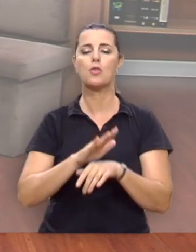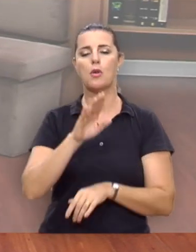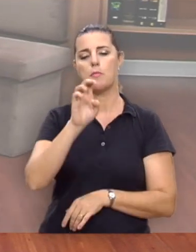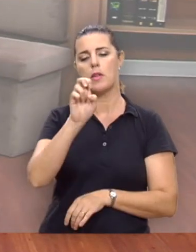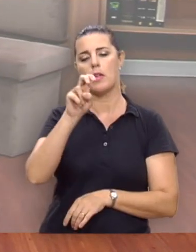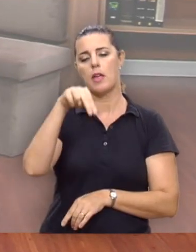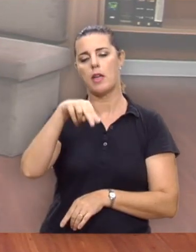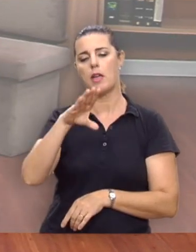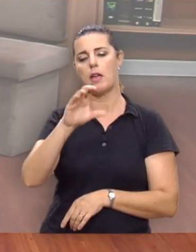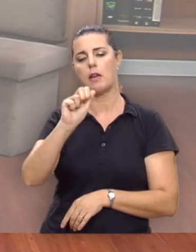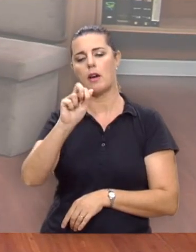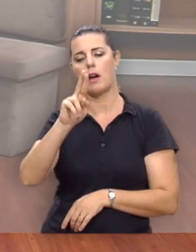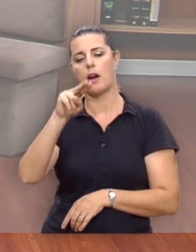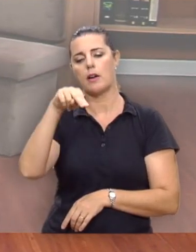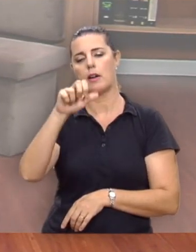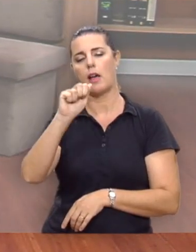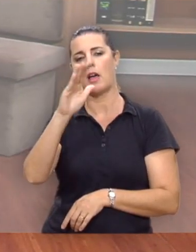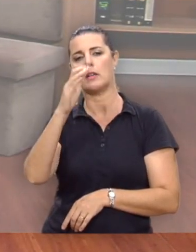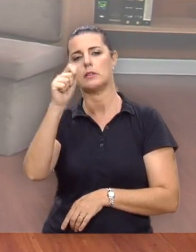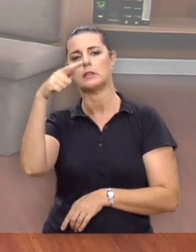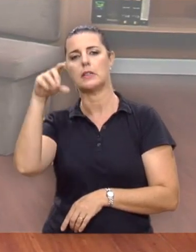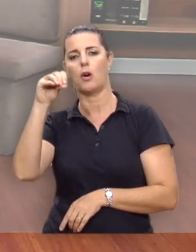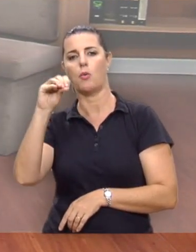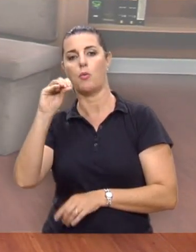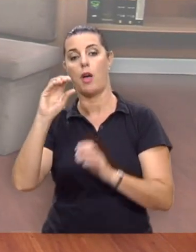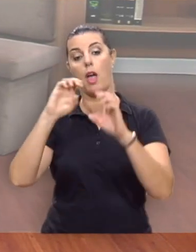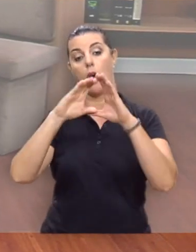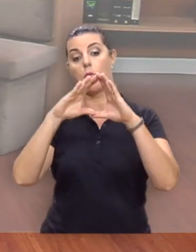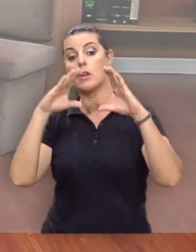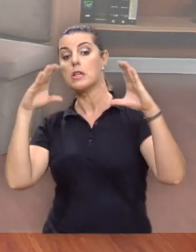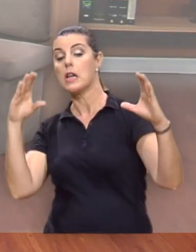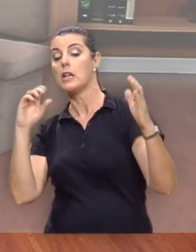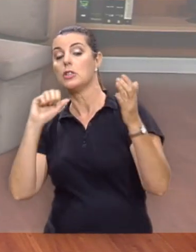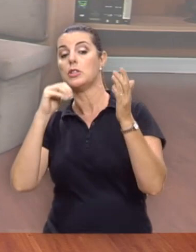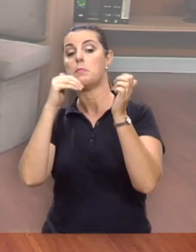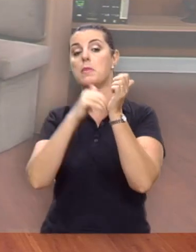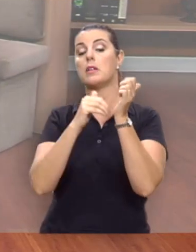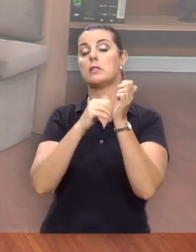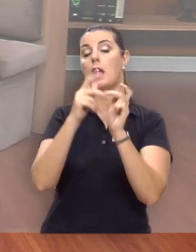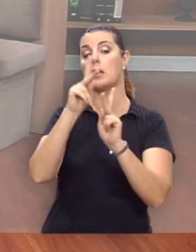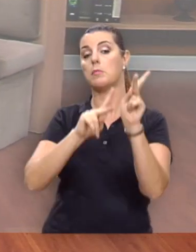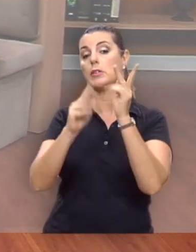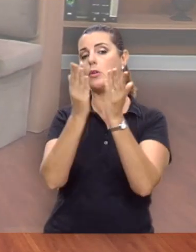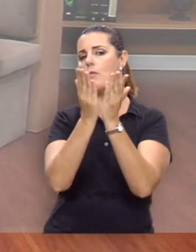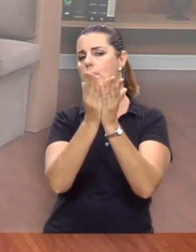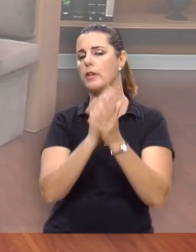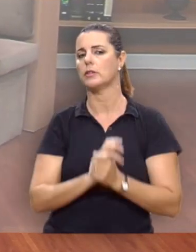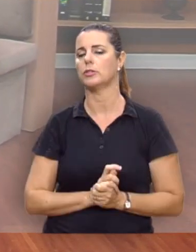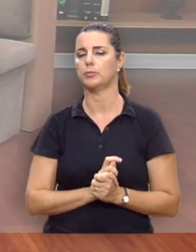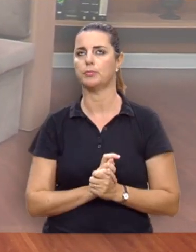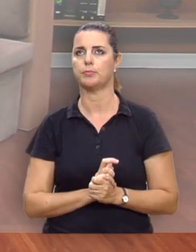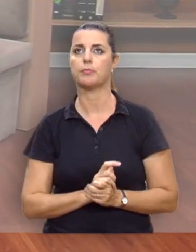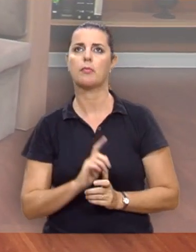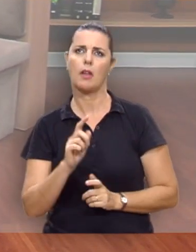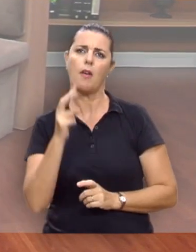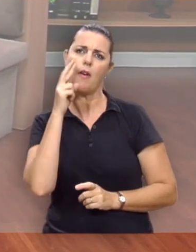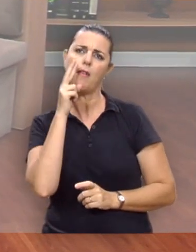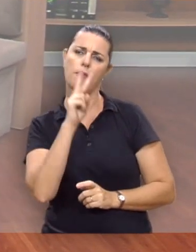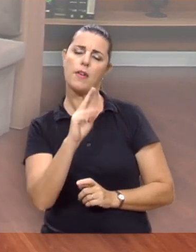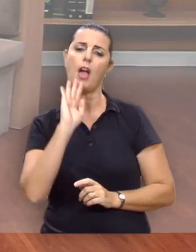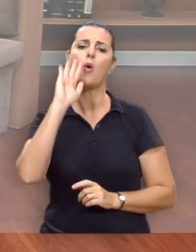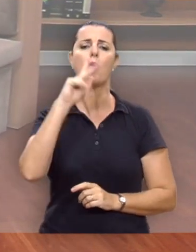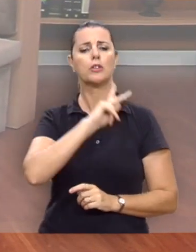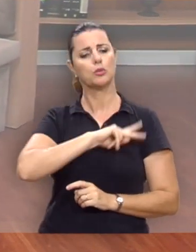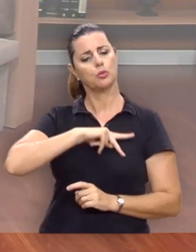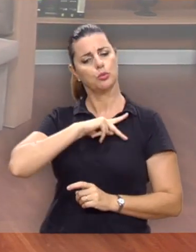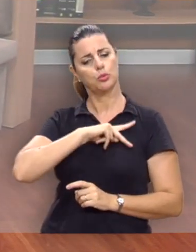que a encarnação é o grande mistério do cristianismo. Se não, vejamos. Quando o